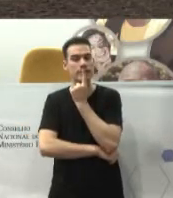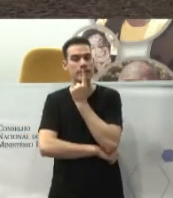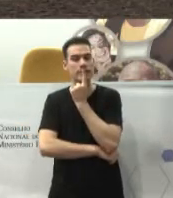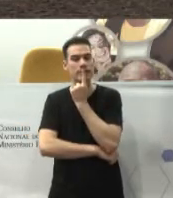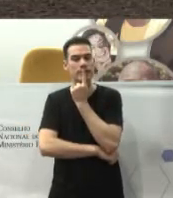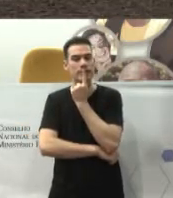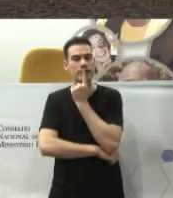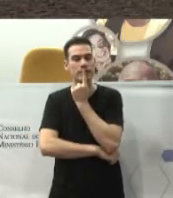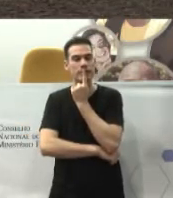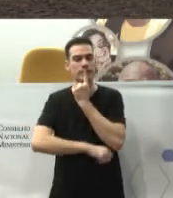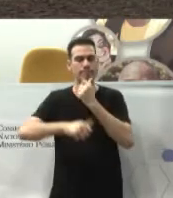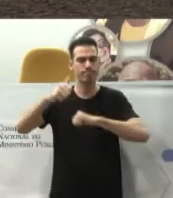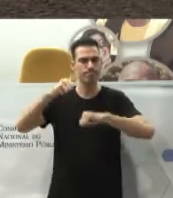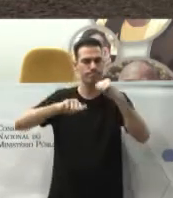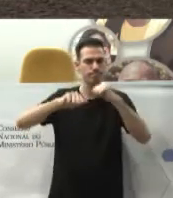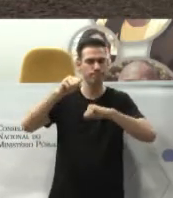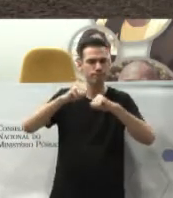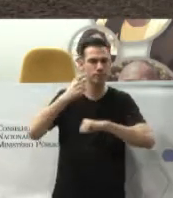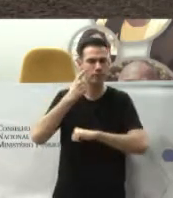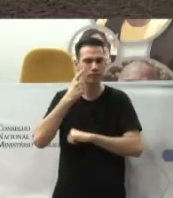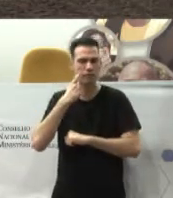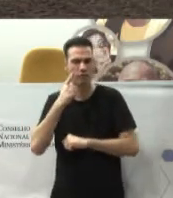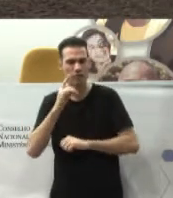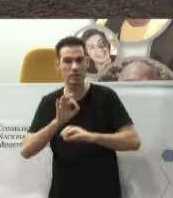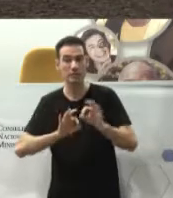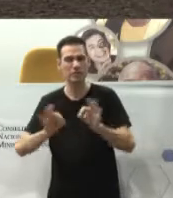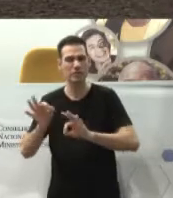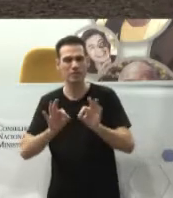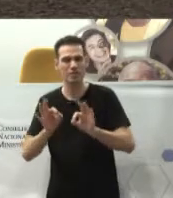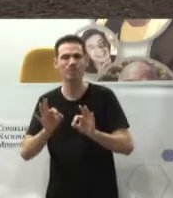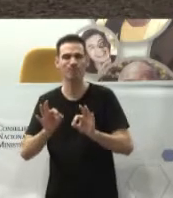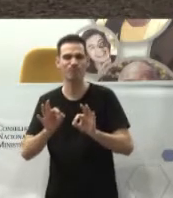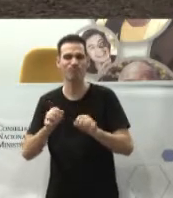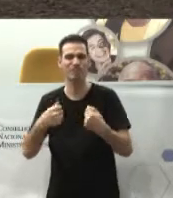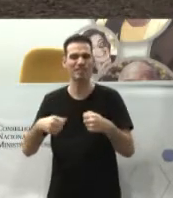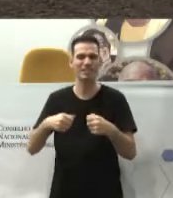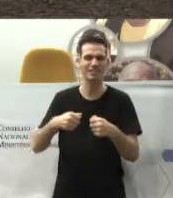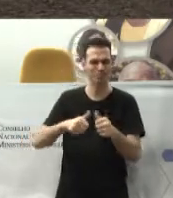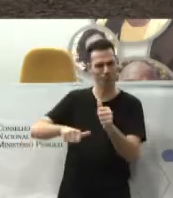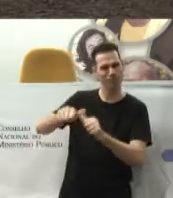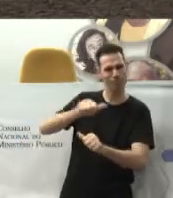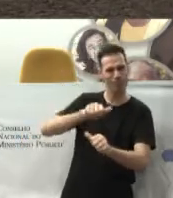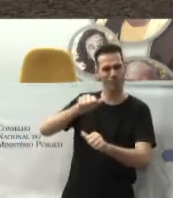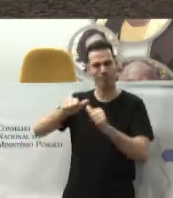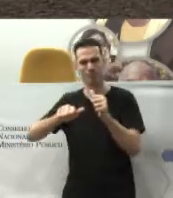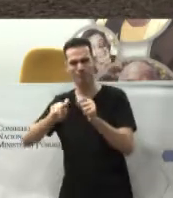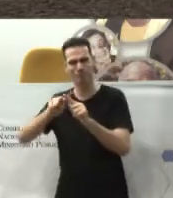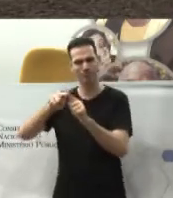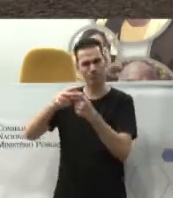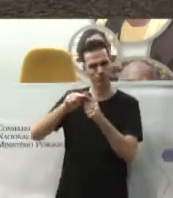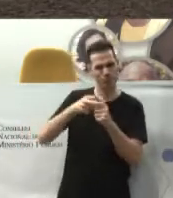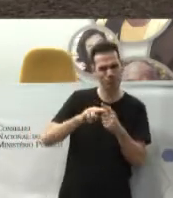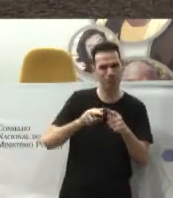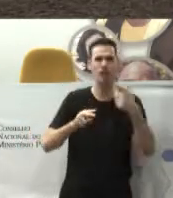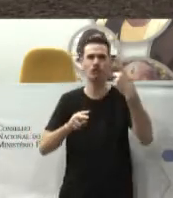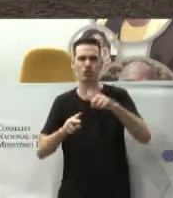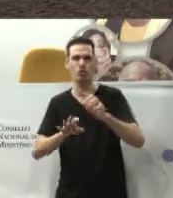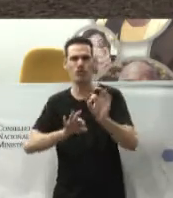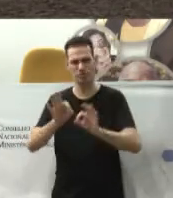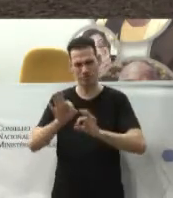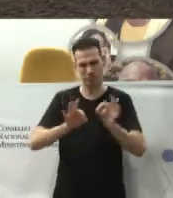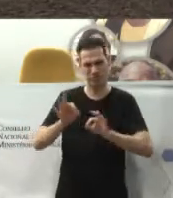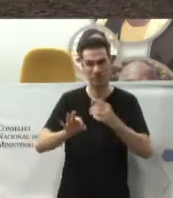essa avaliação, você revê o plano e o ciclo recomeça. Aí você faz outro plano, aplica o